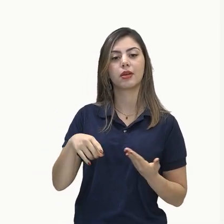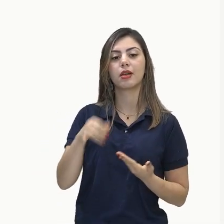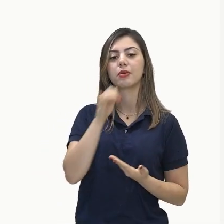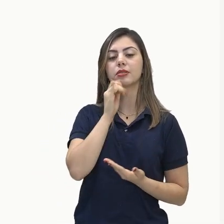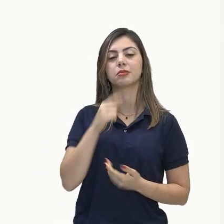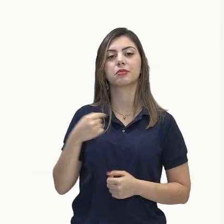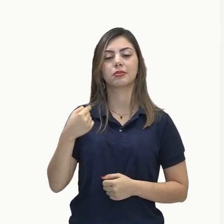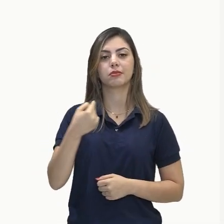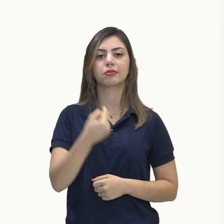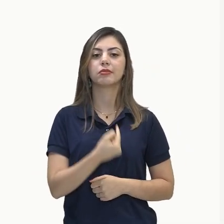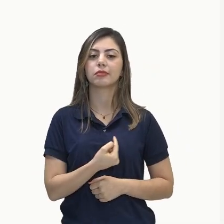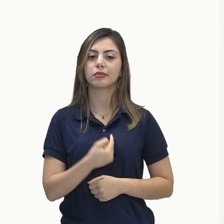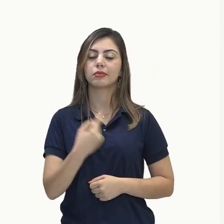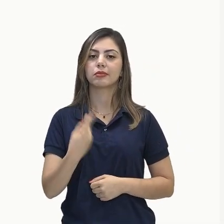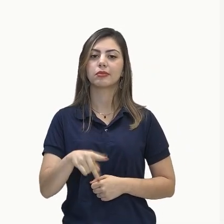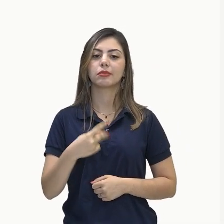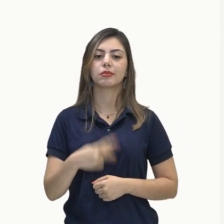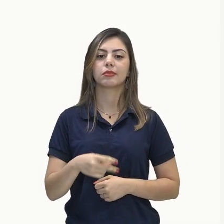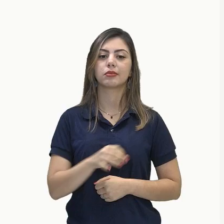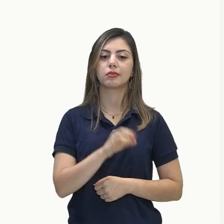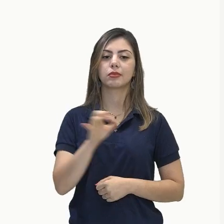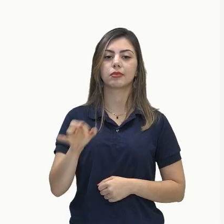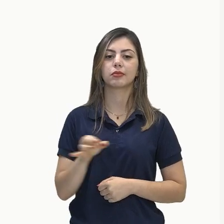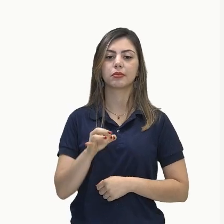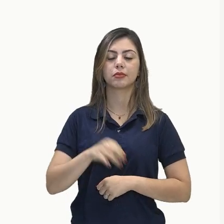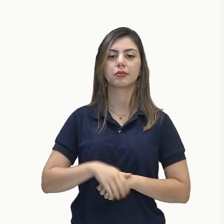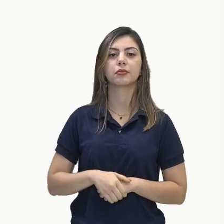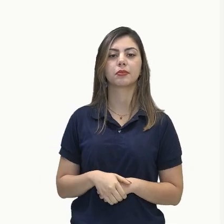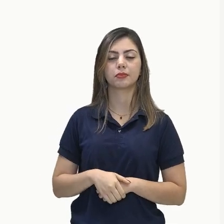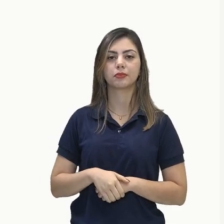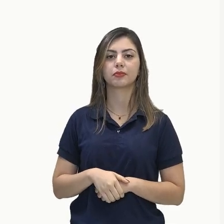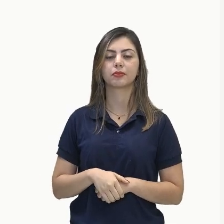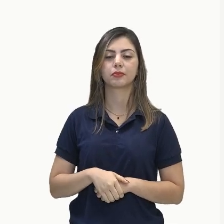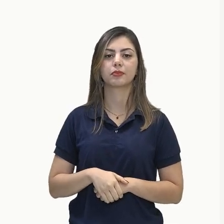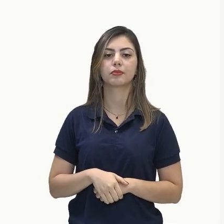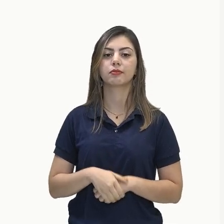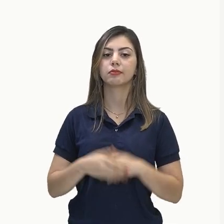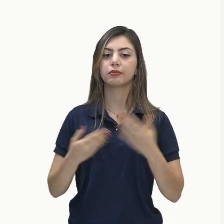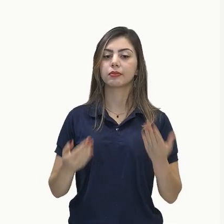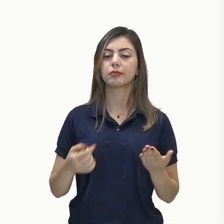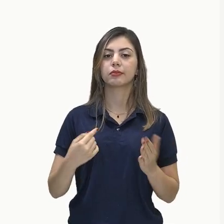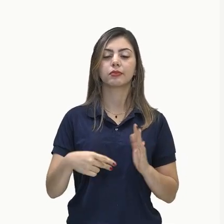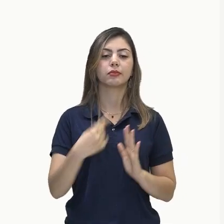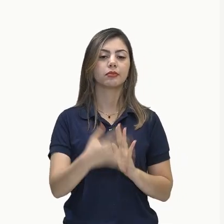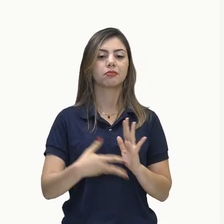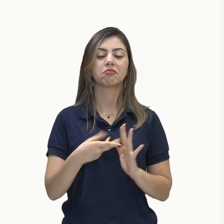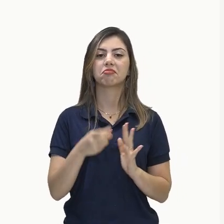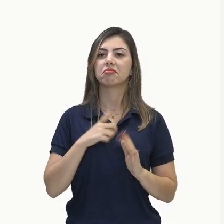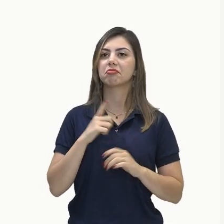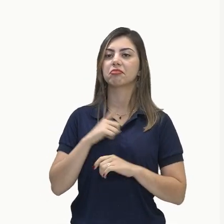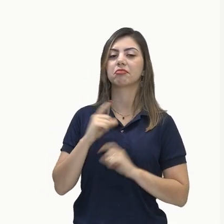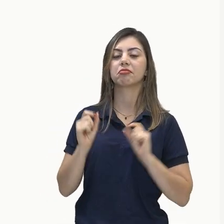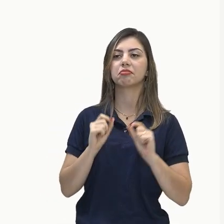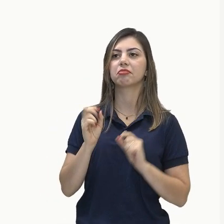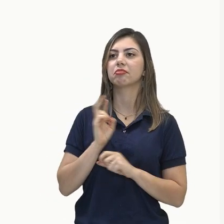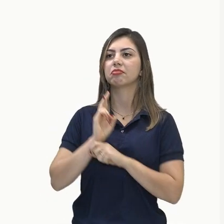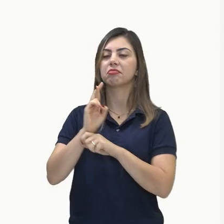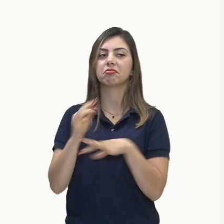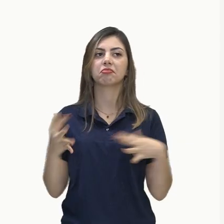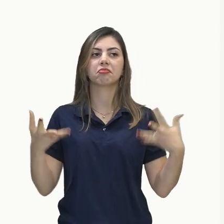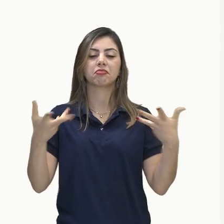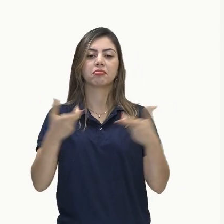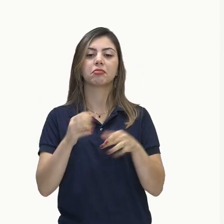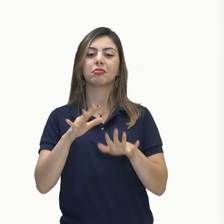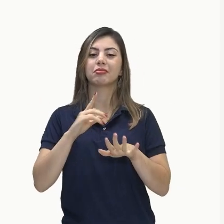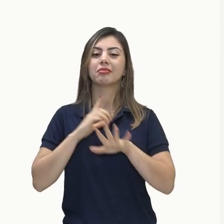da aplicação do ZEE em larga escala territorial. A Amazônia é cheia de riquezas naturais, mas também enfrenta pressão